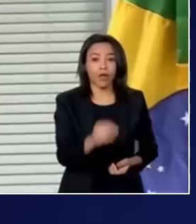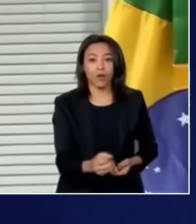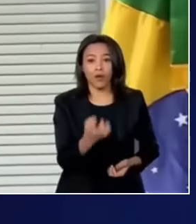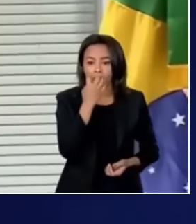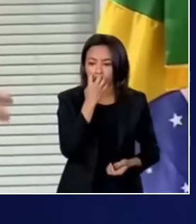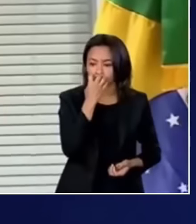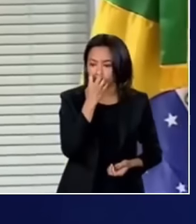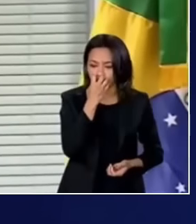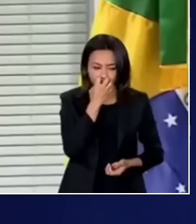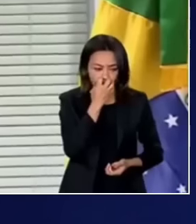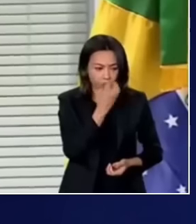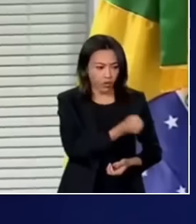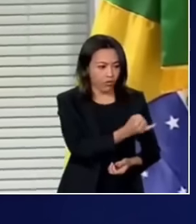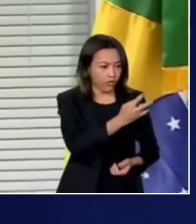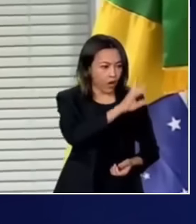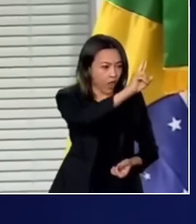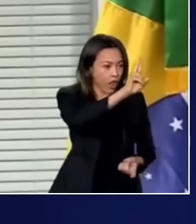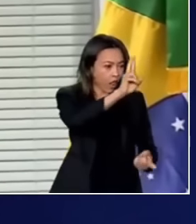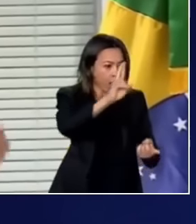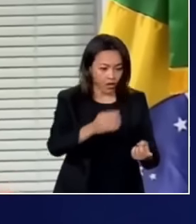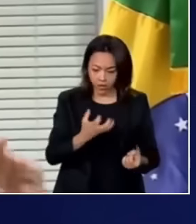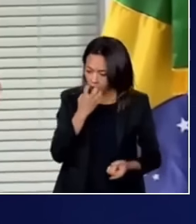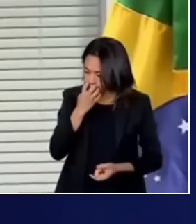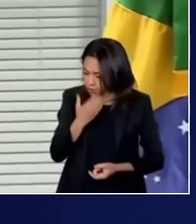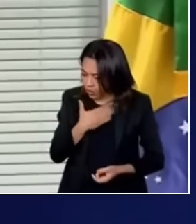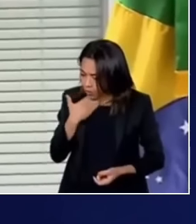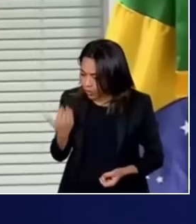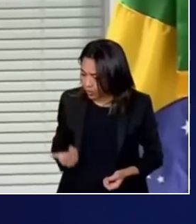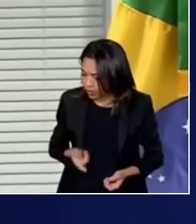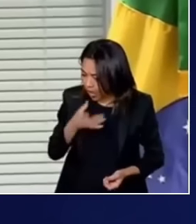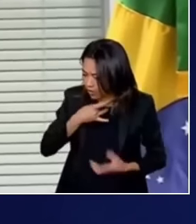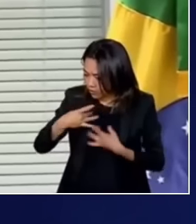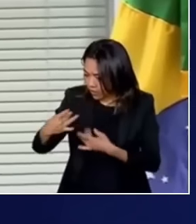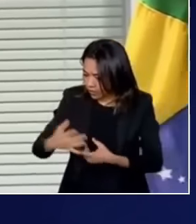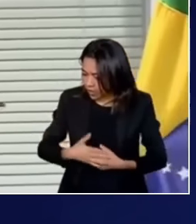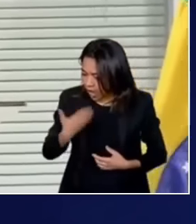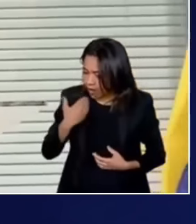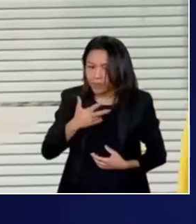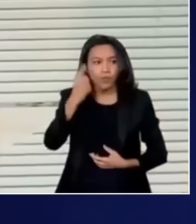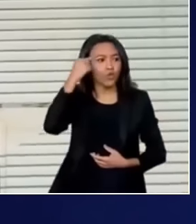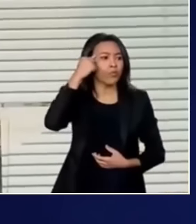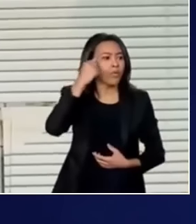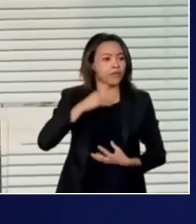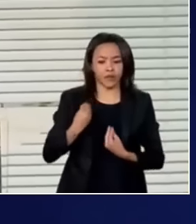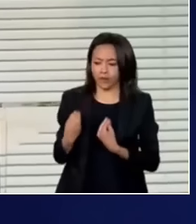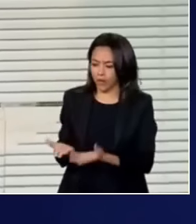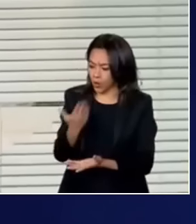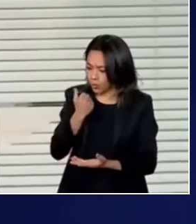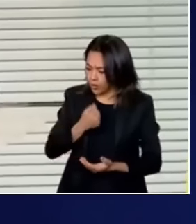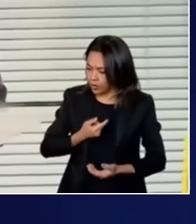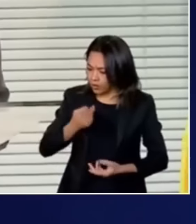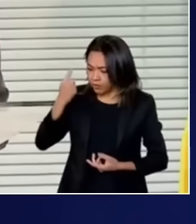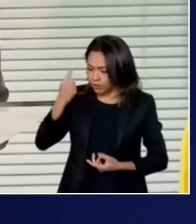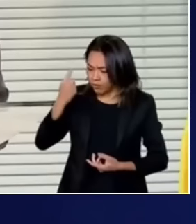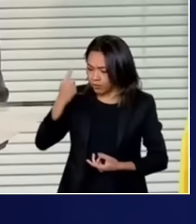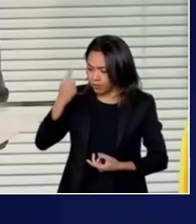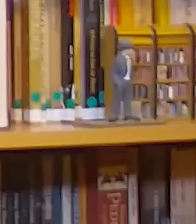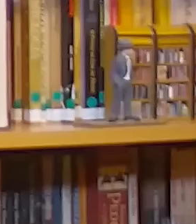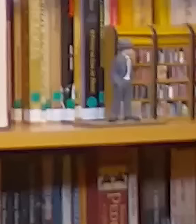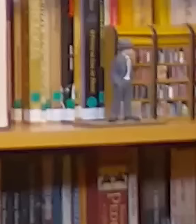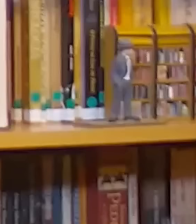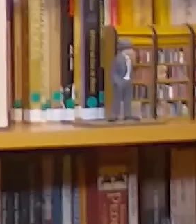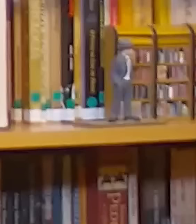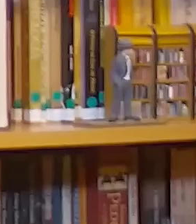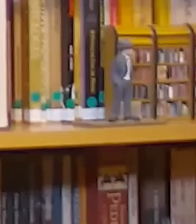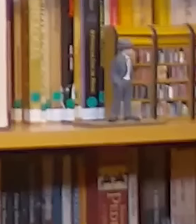sabe de muito dono morre de fome morre de feito porque todo mundo pensa que colocou água todo mundo pensa que deu comida e ninguém colocou